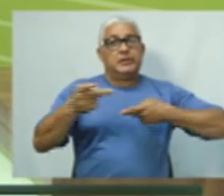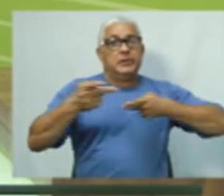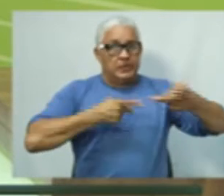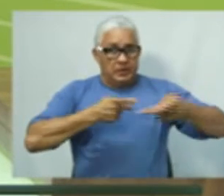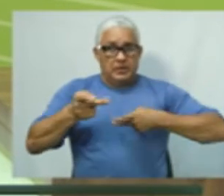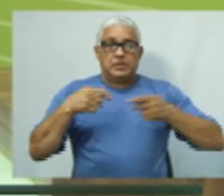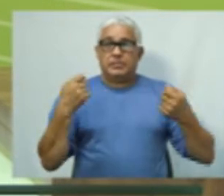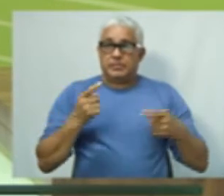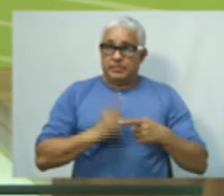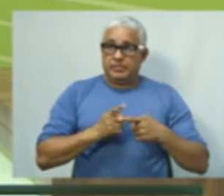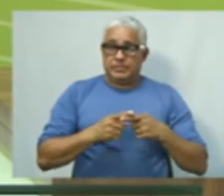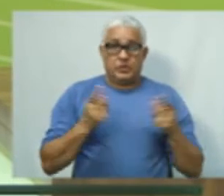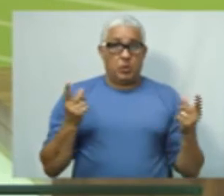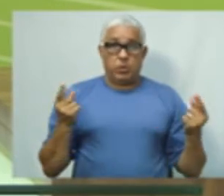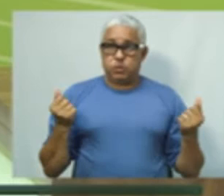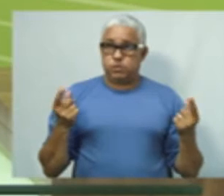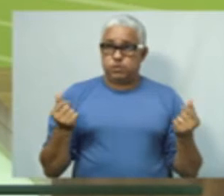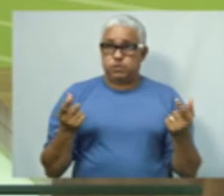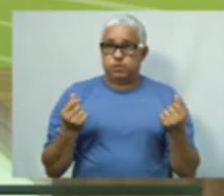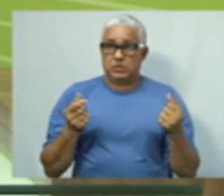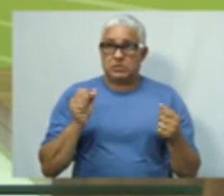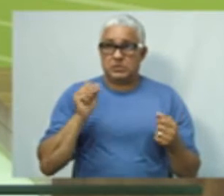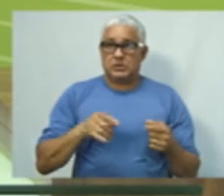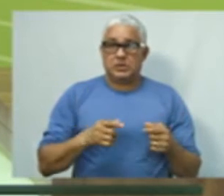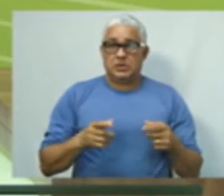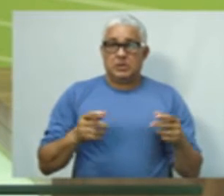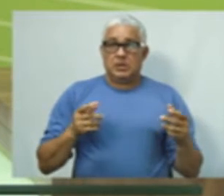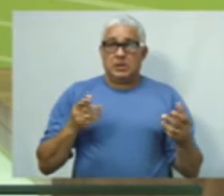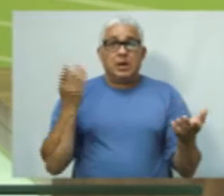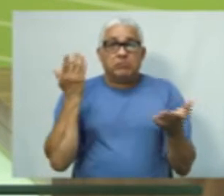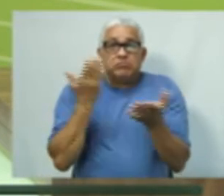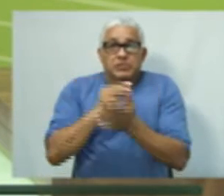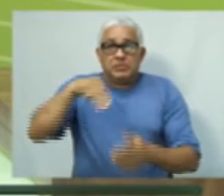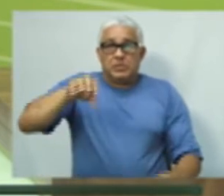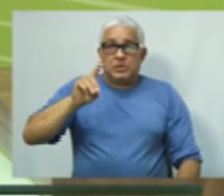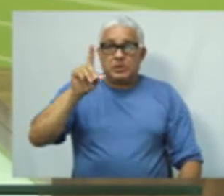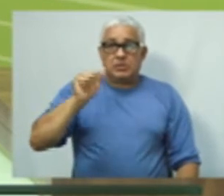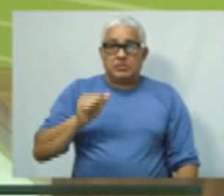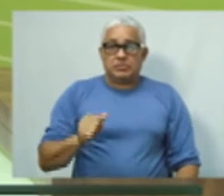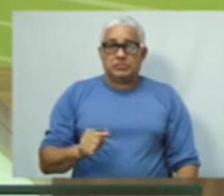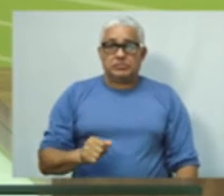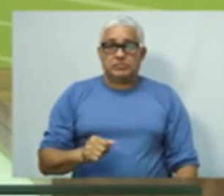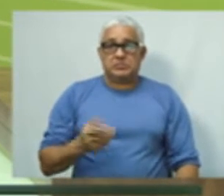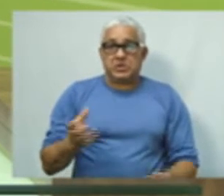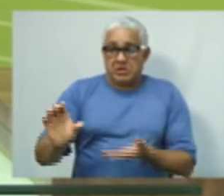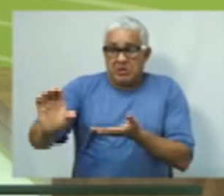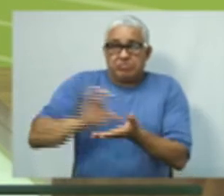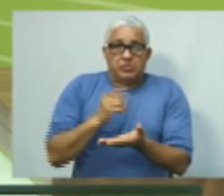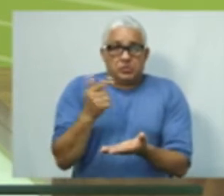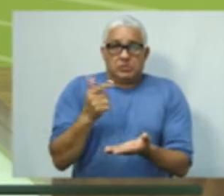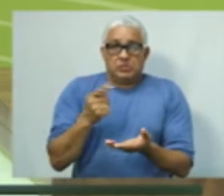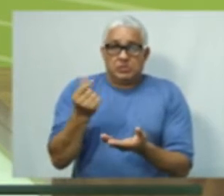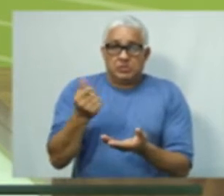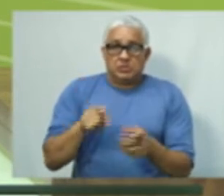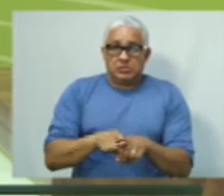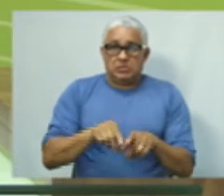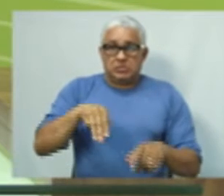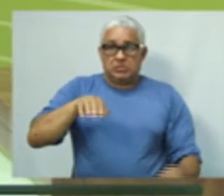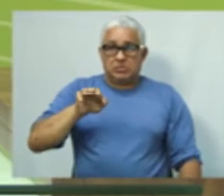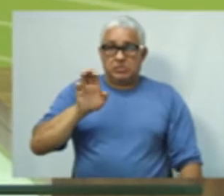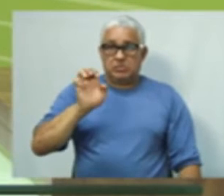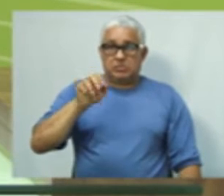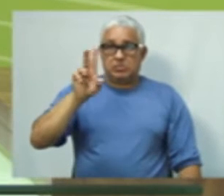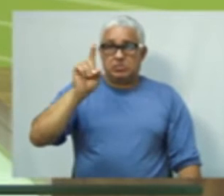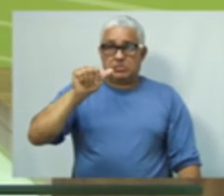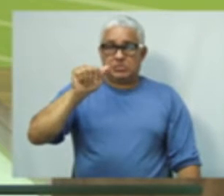alto valor. Se essa moda passar logo, você pode não ter esse retorno. E também assim, temos que até ver os mercados,